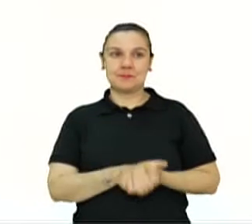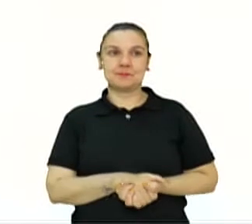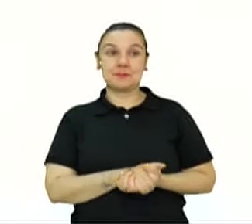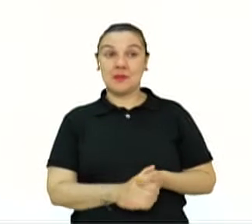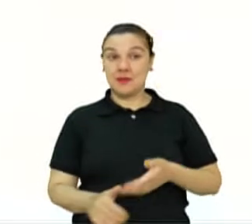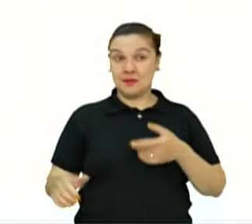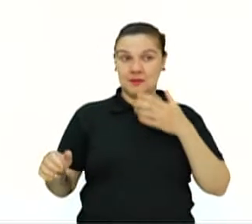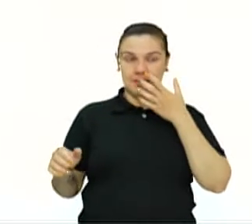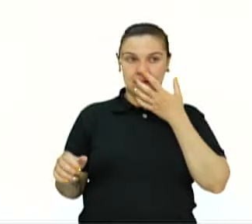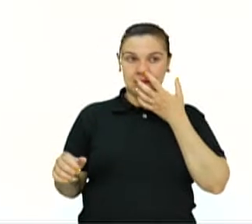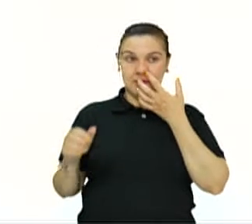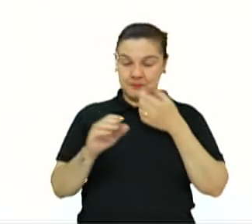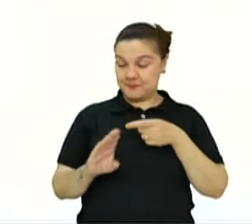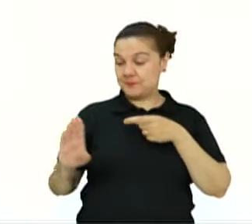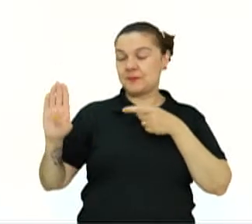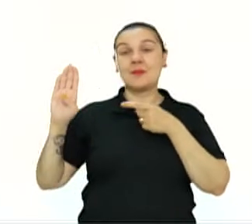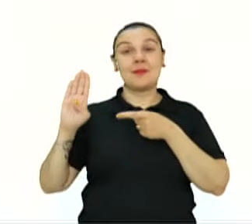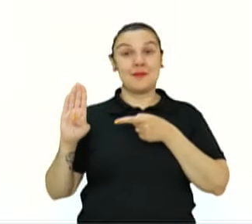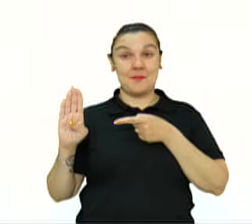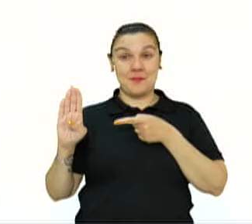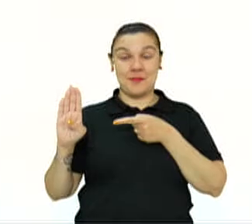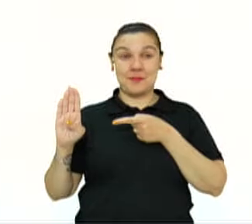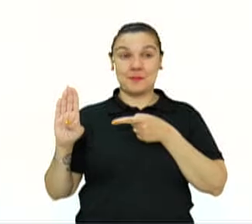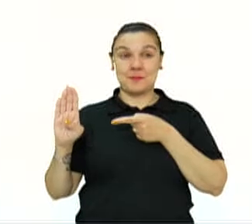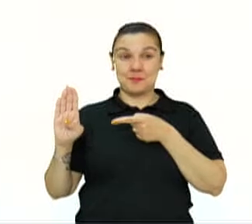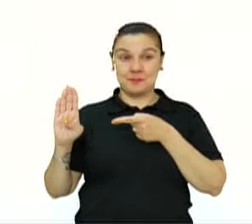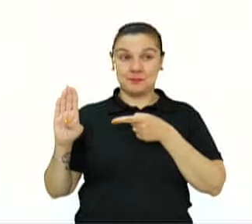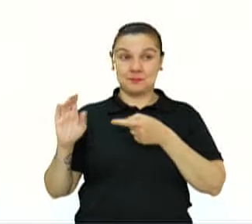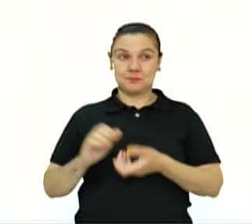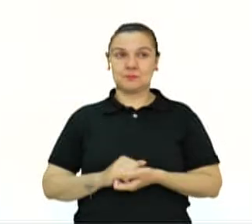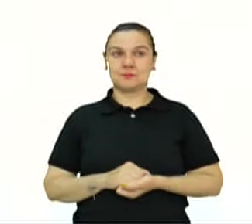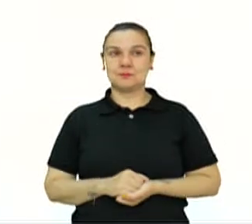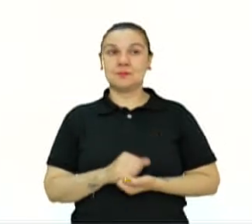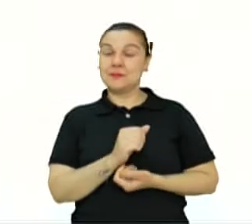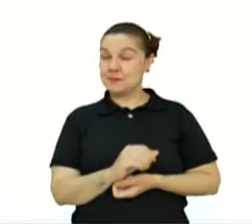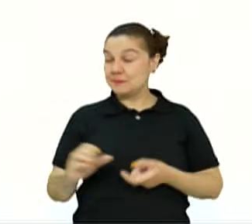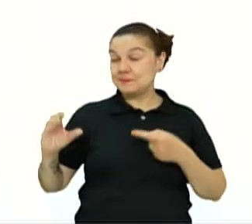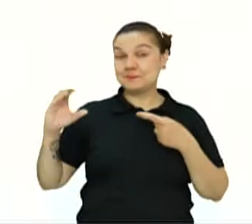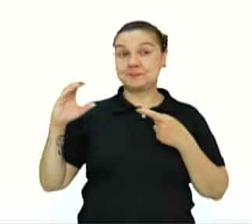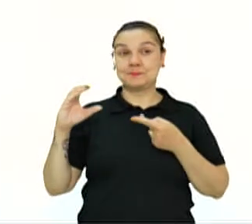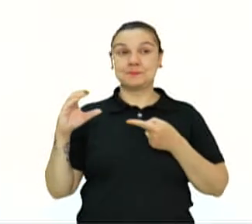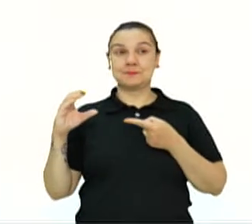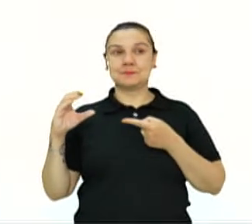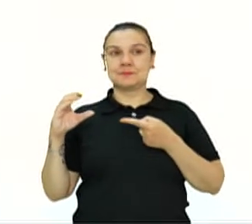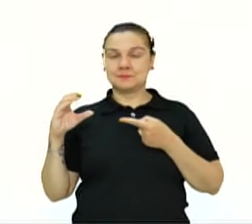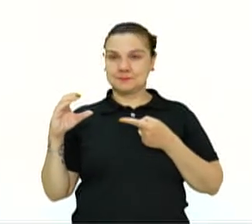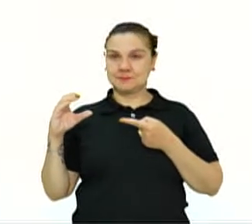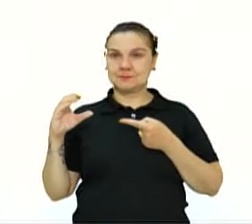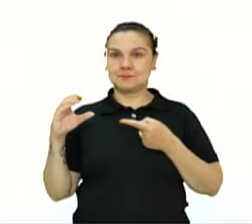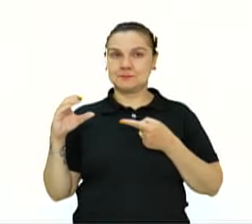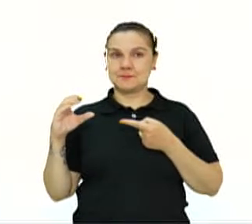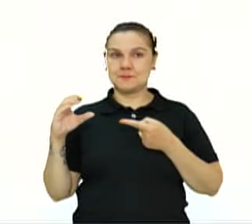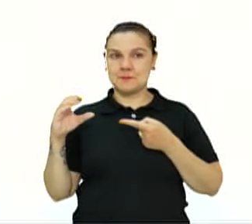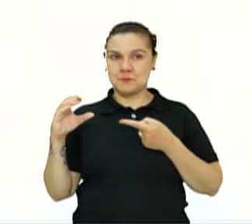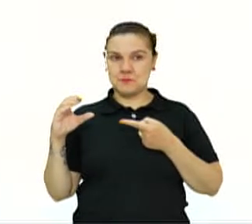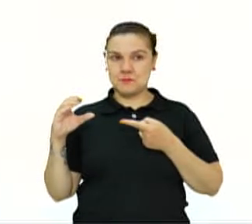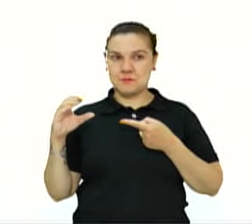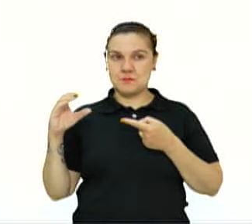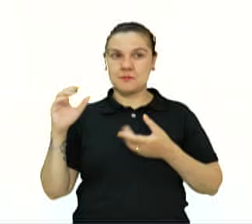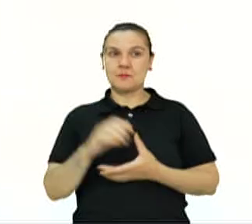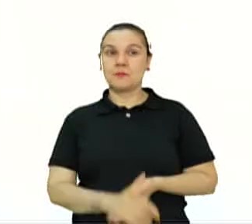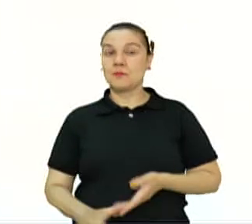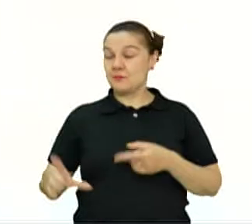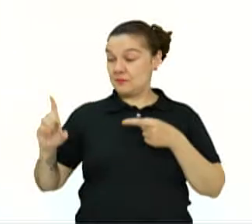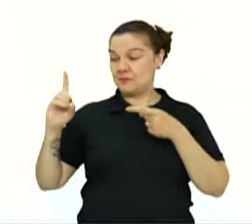gonorrhoeae. Na letra B, Treponema pallidum. Na letra C, Trichomonas